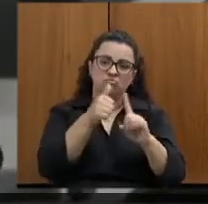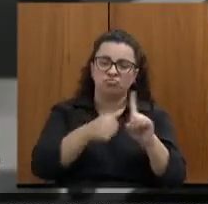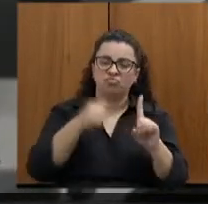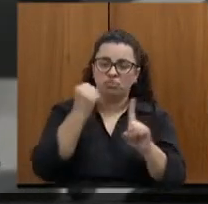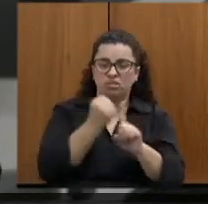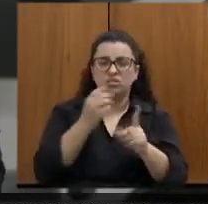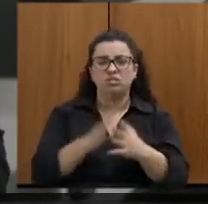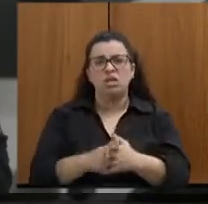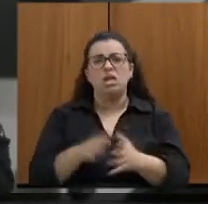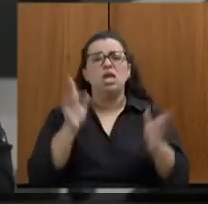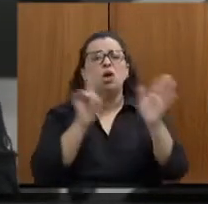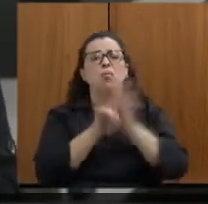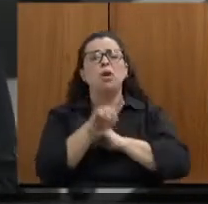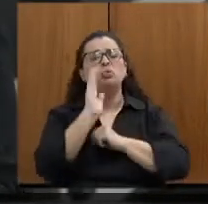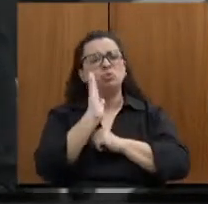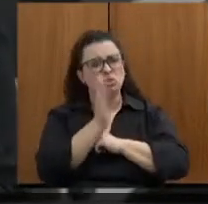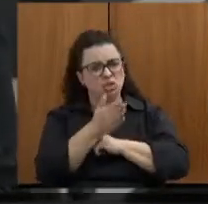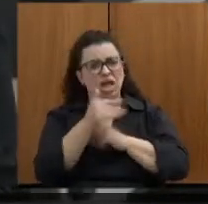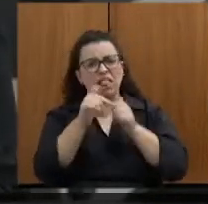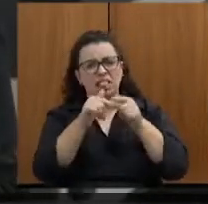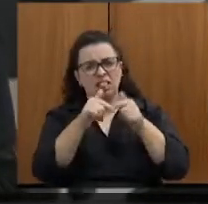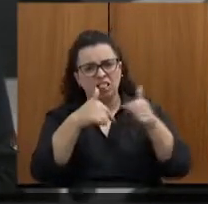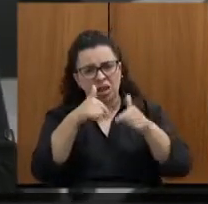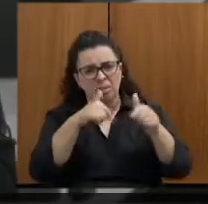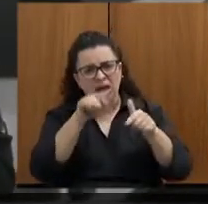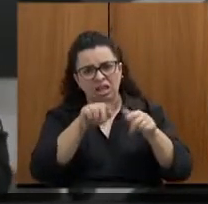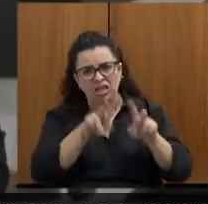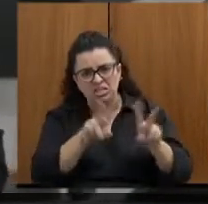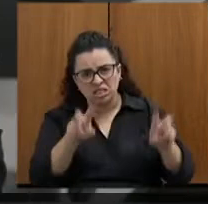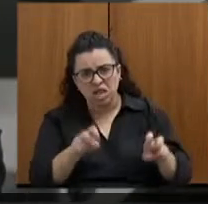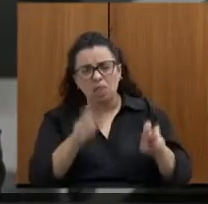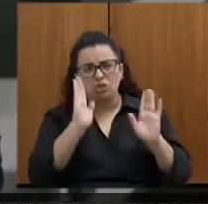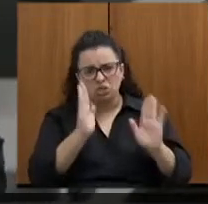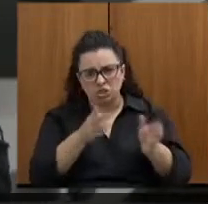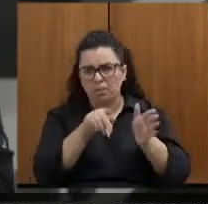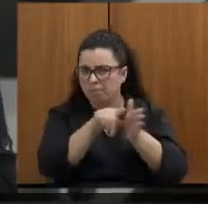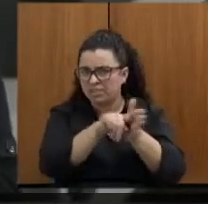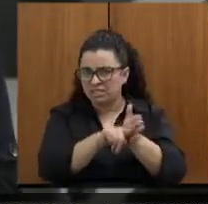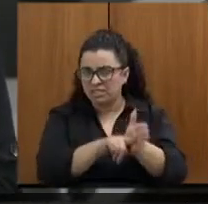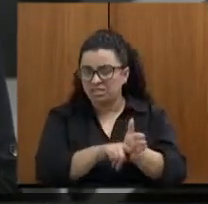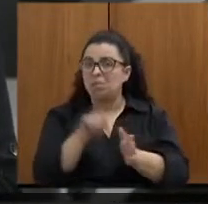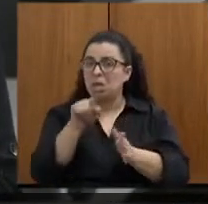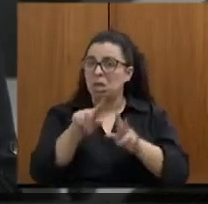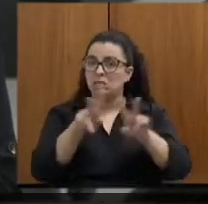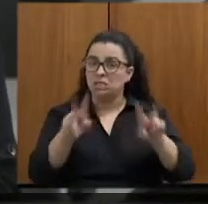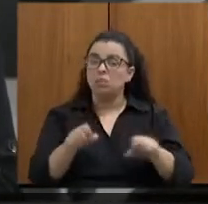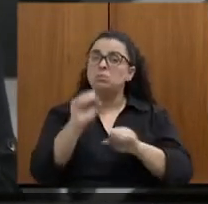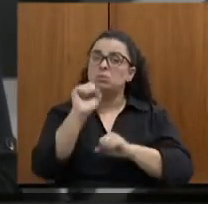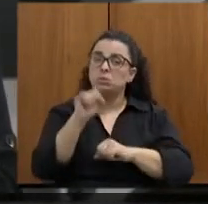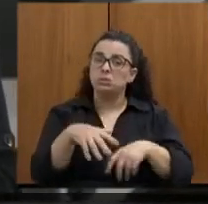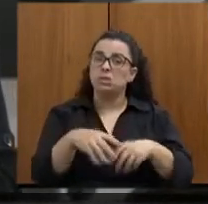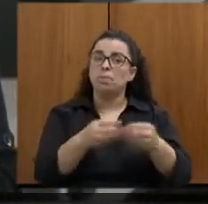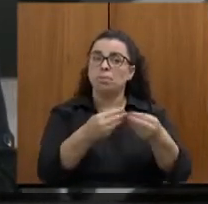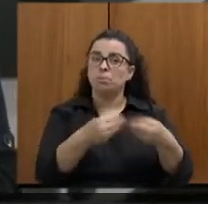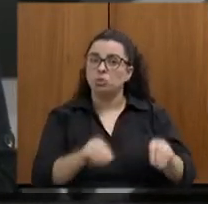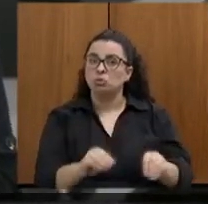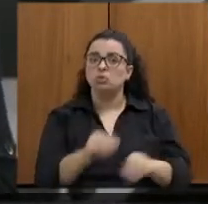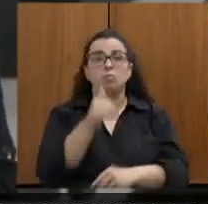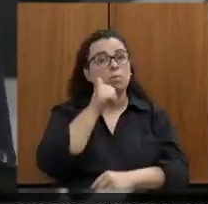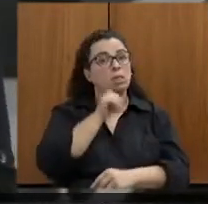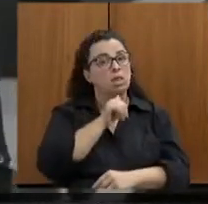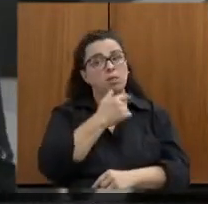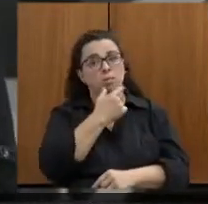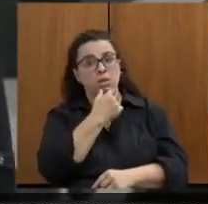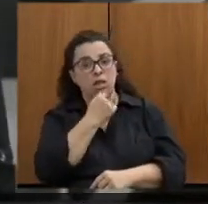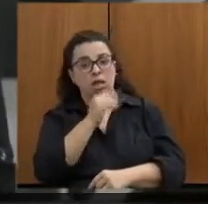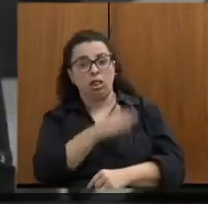se debruça sobre essa questão, que impacta, sim, meninas e meninos, é a prioridade da nossa proteção, mas